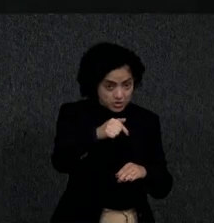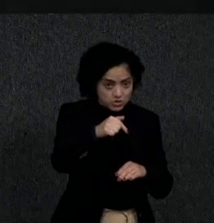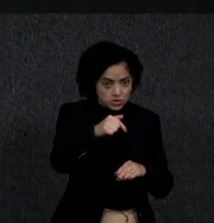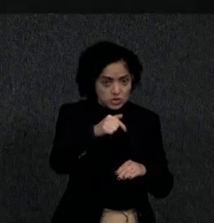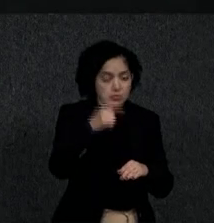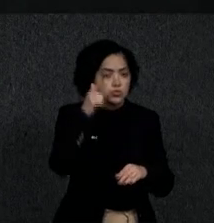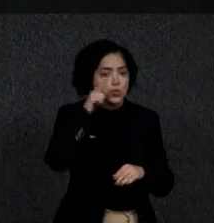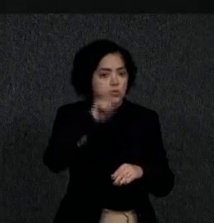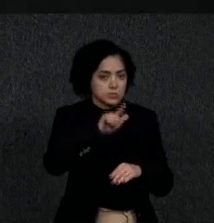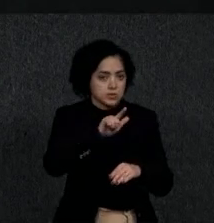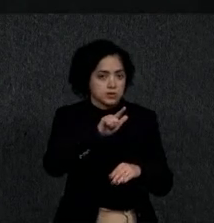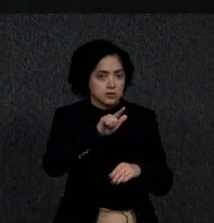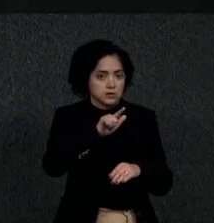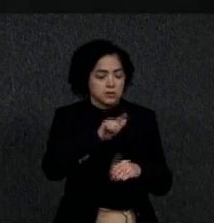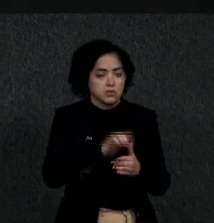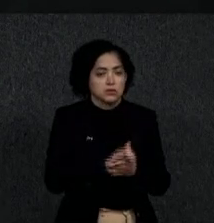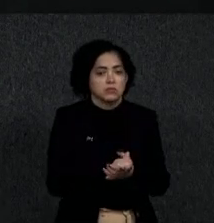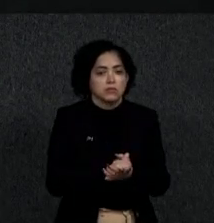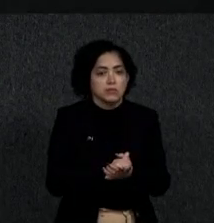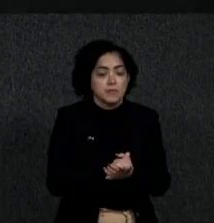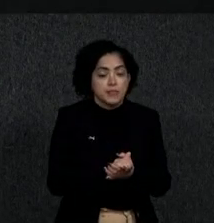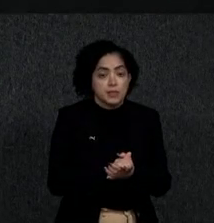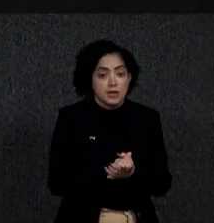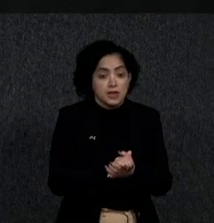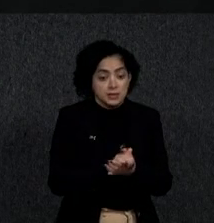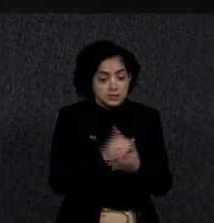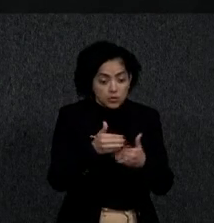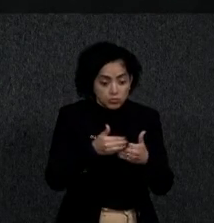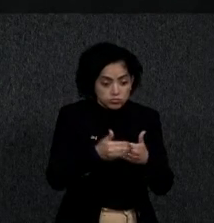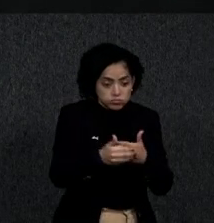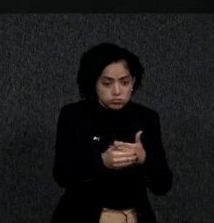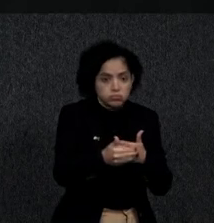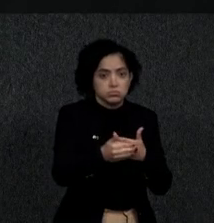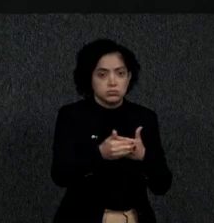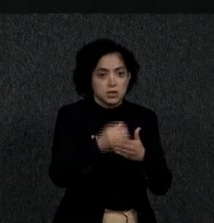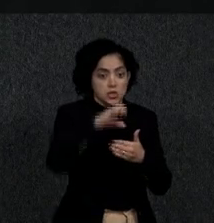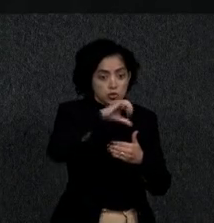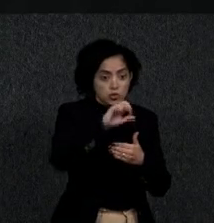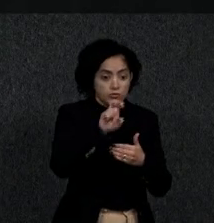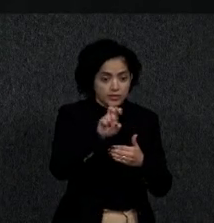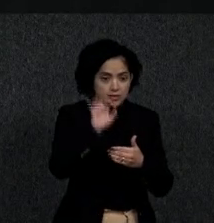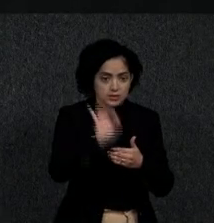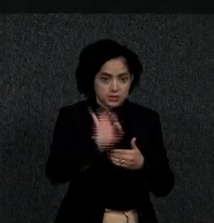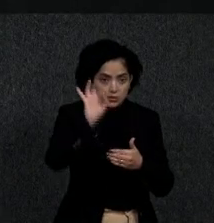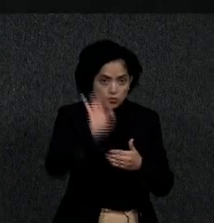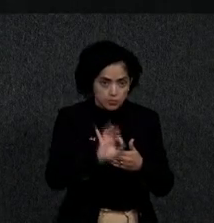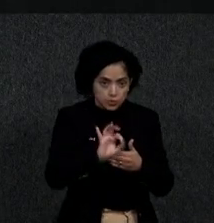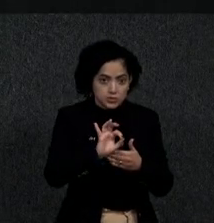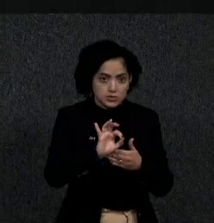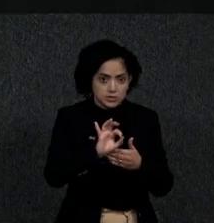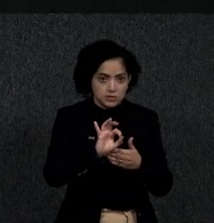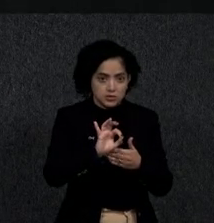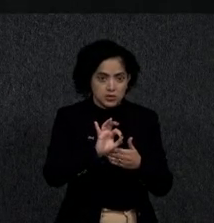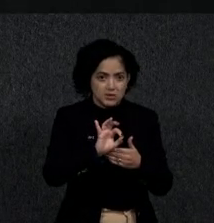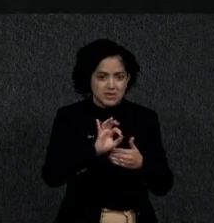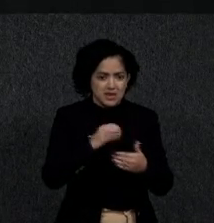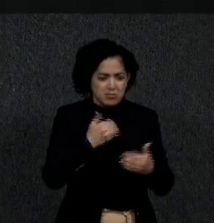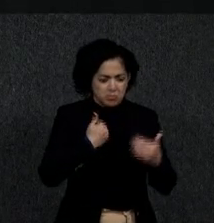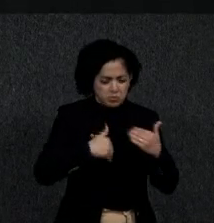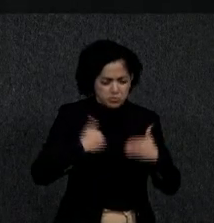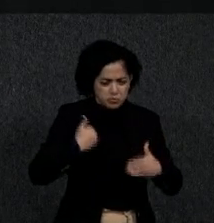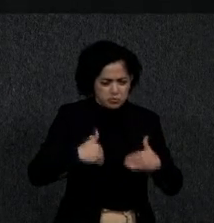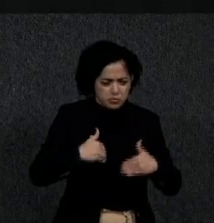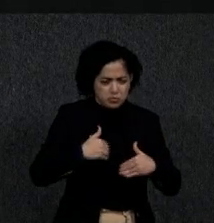nós perdemos 24 mulheres com câncer de mama por causa da fila. Nós estamos